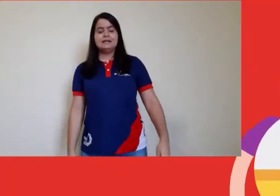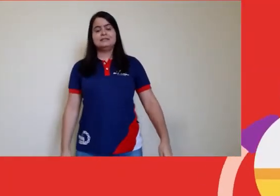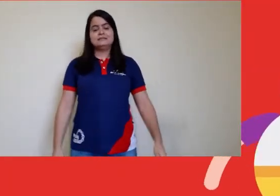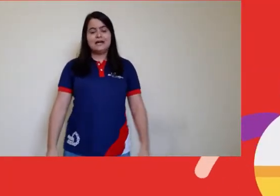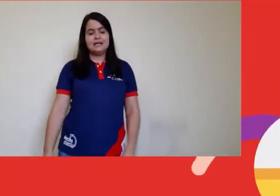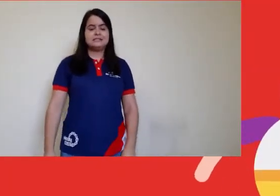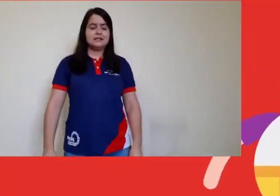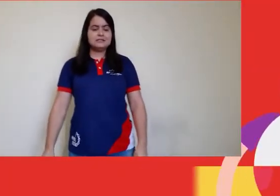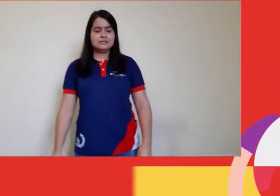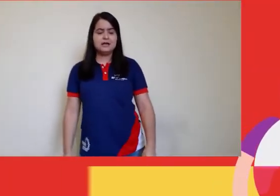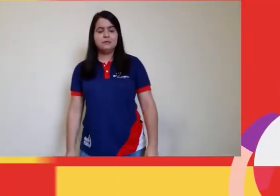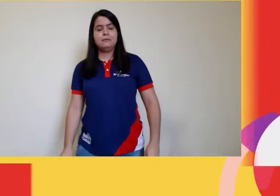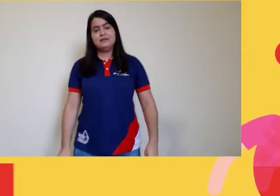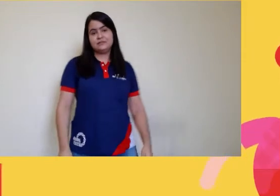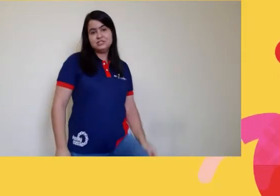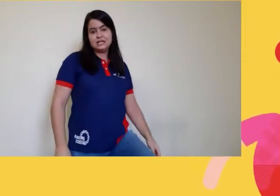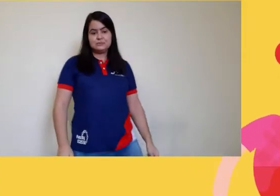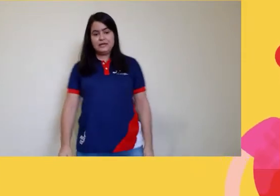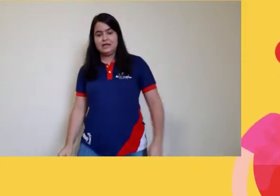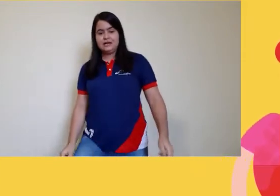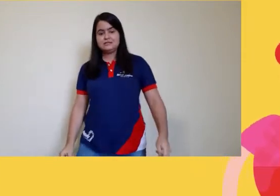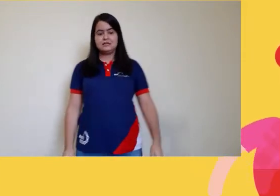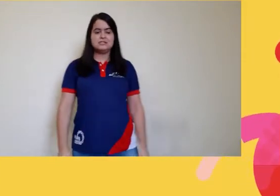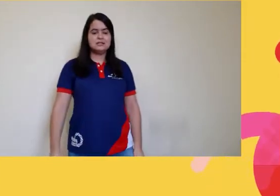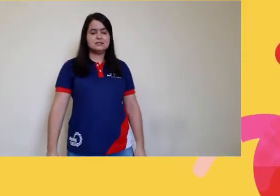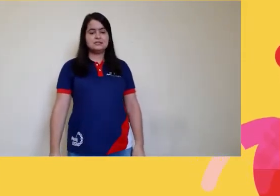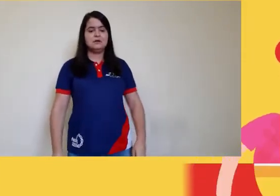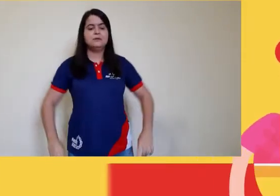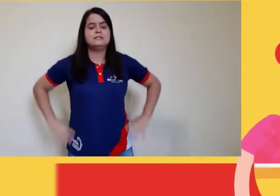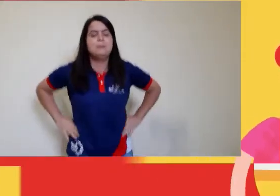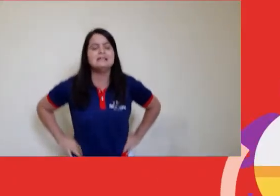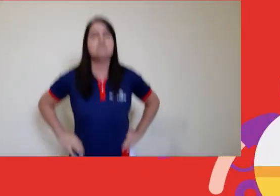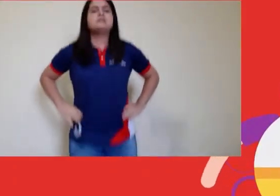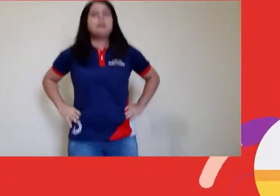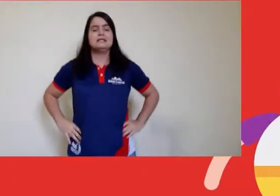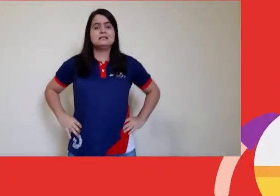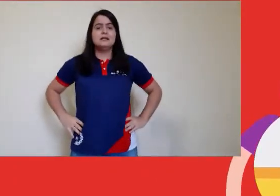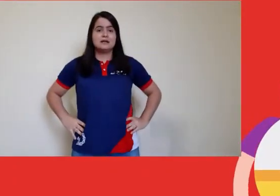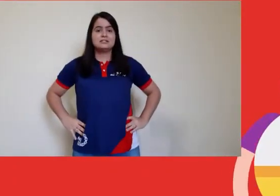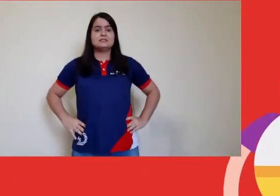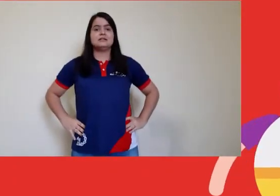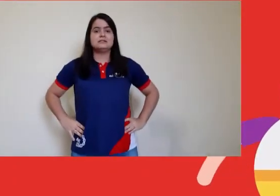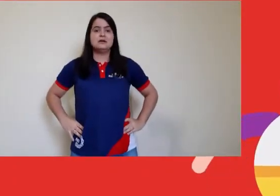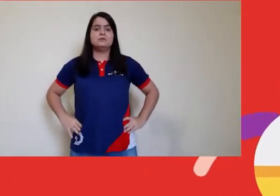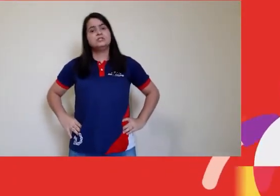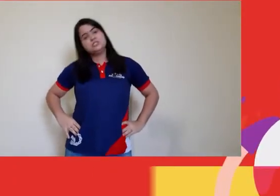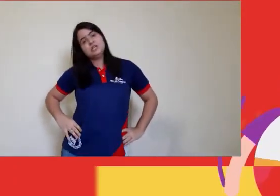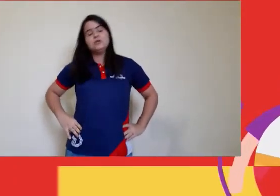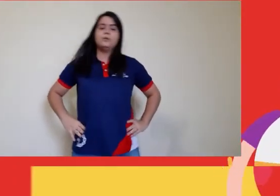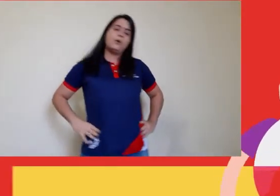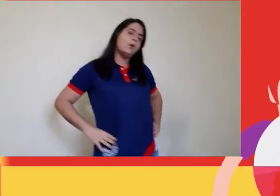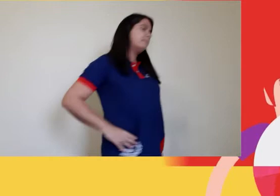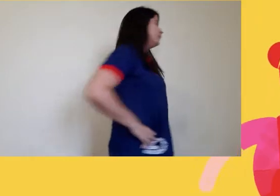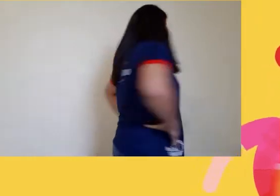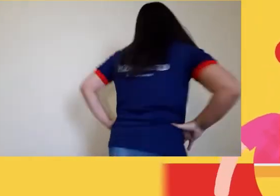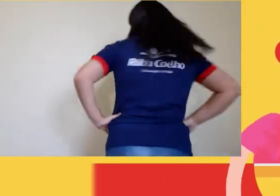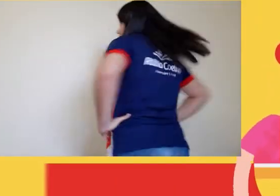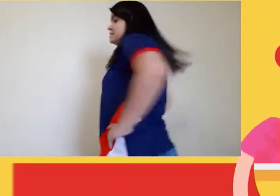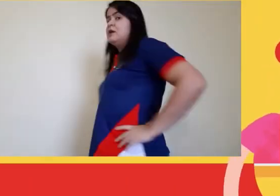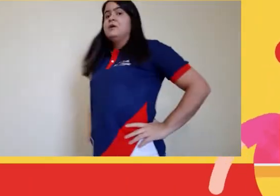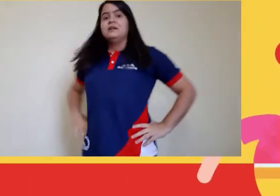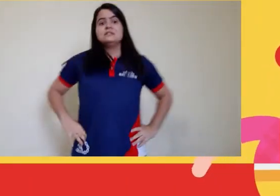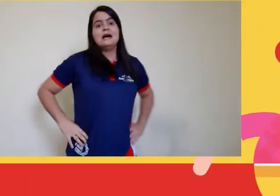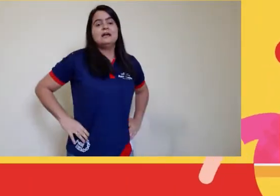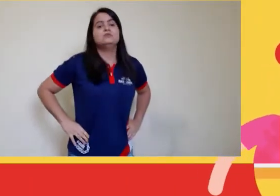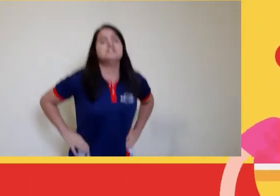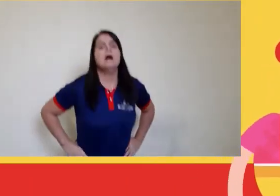Para cantar esta canção, levante a perna, cante esta canção e bata os pés. Cante esta canção e gire o corpo, cante